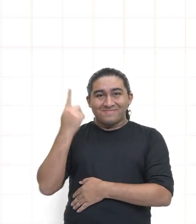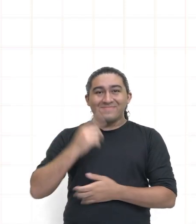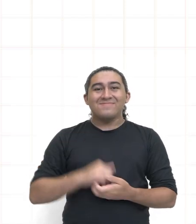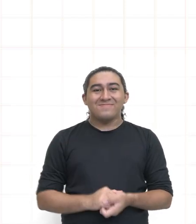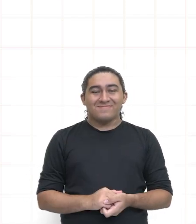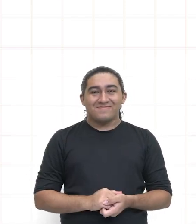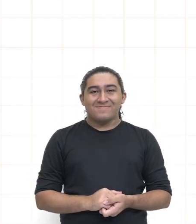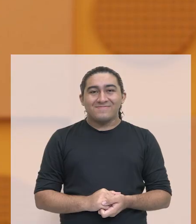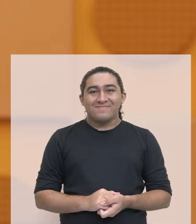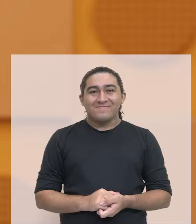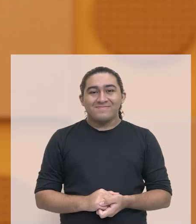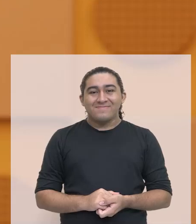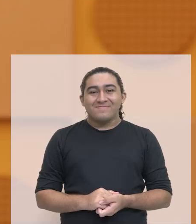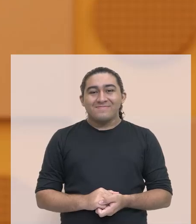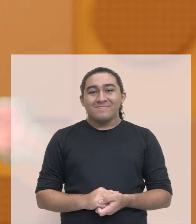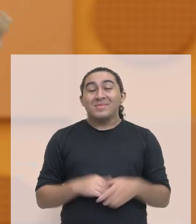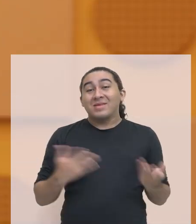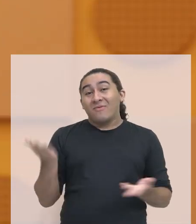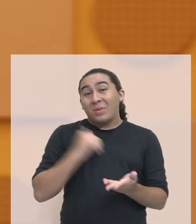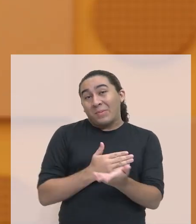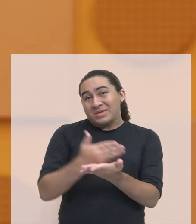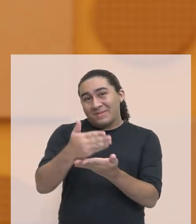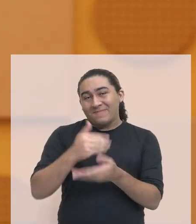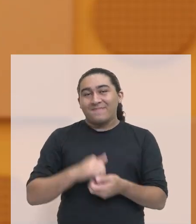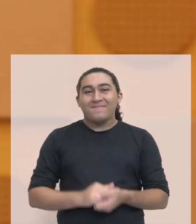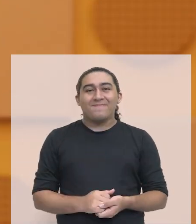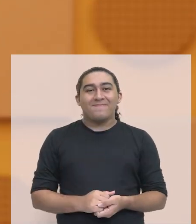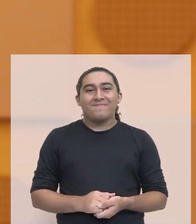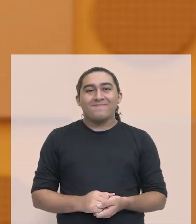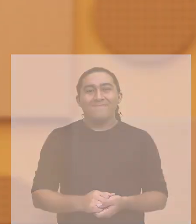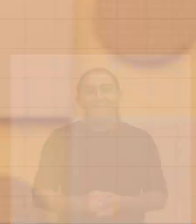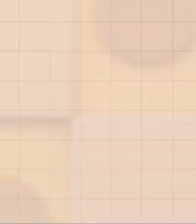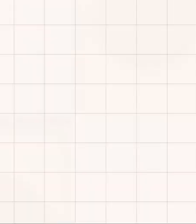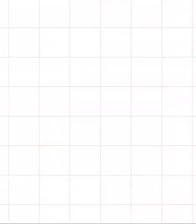dois modelos políticos. Vamos à nossa aula?